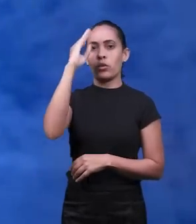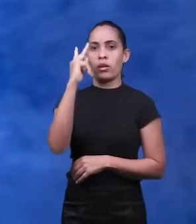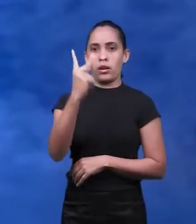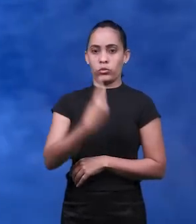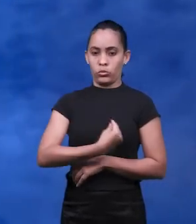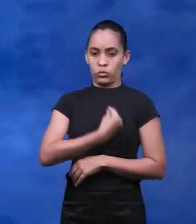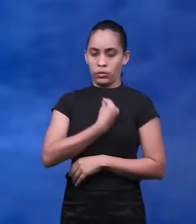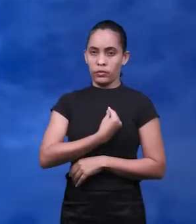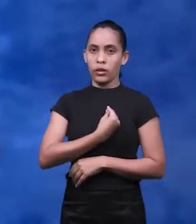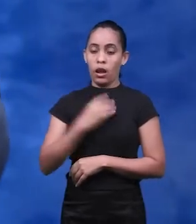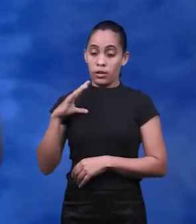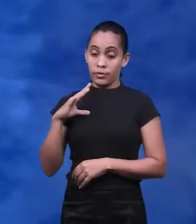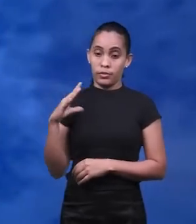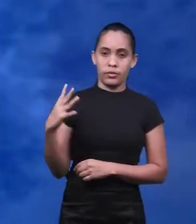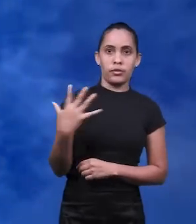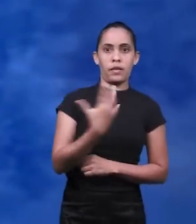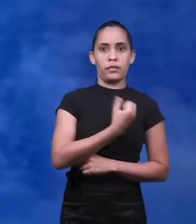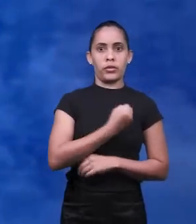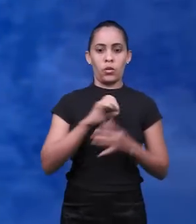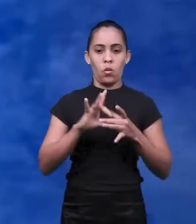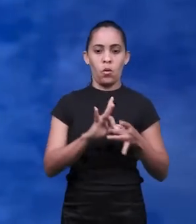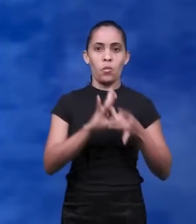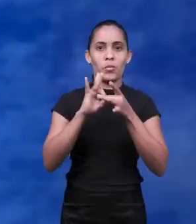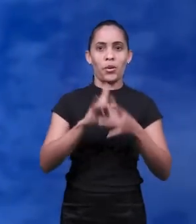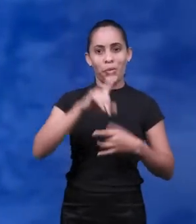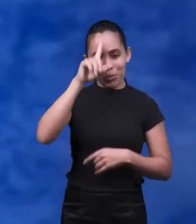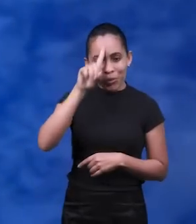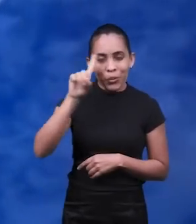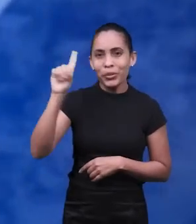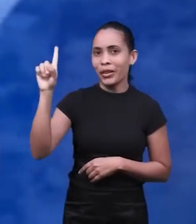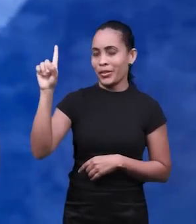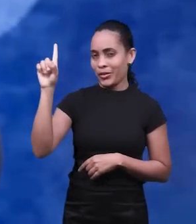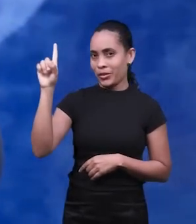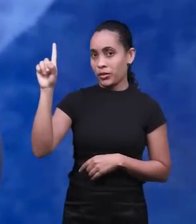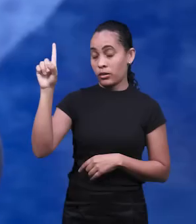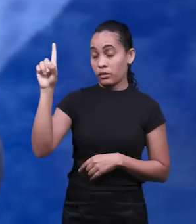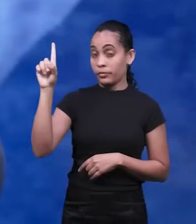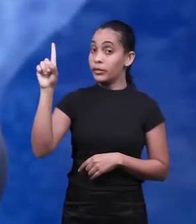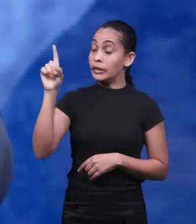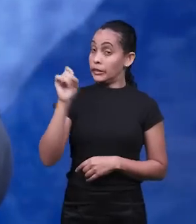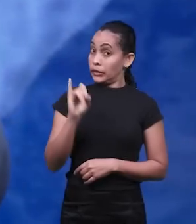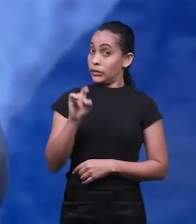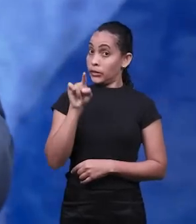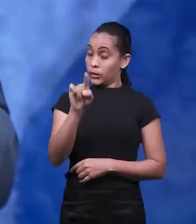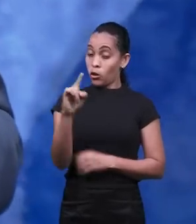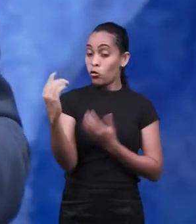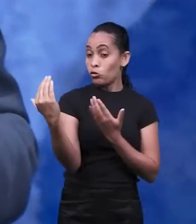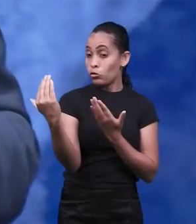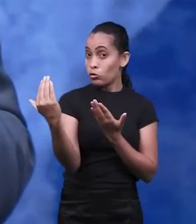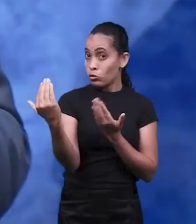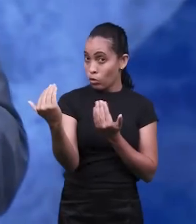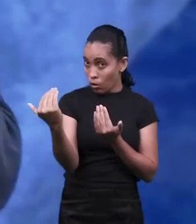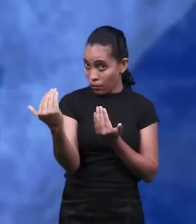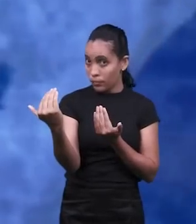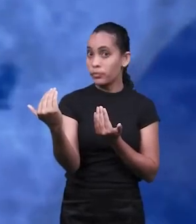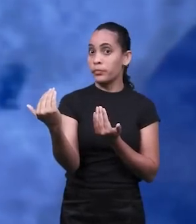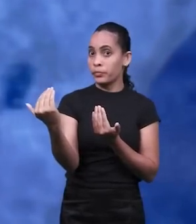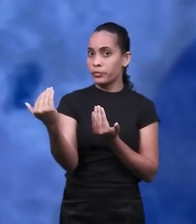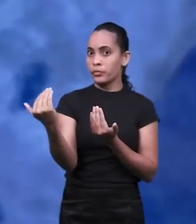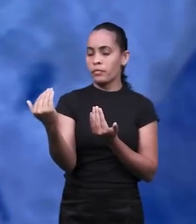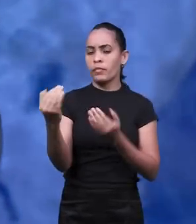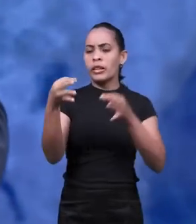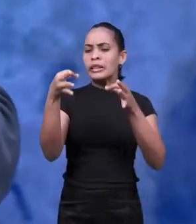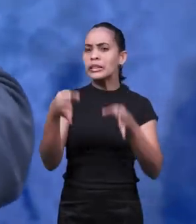sua vida a sua salvação, a sua comunhão com Deus e mais. Se o jovem fizer isso e